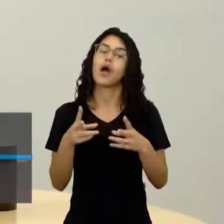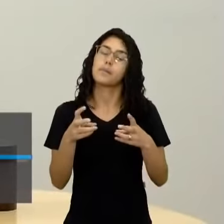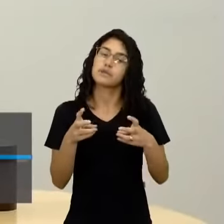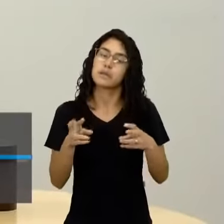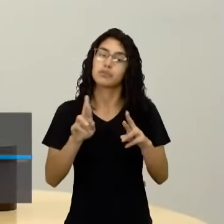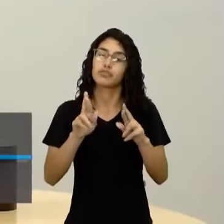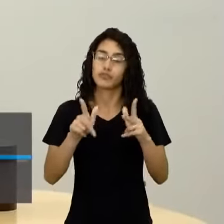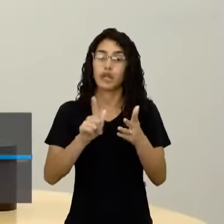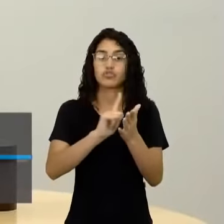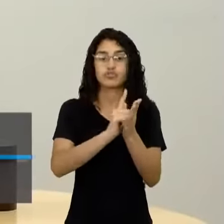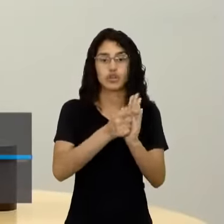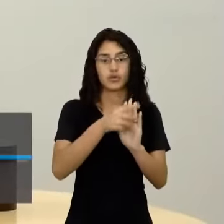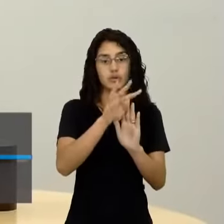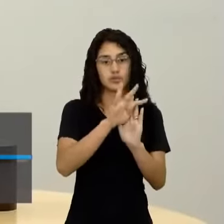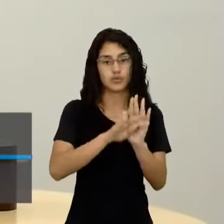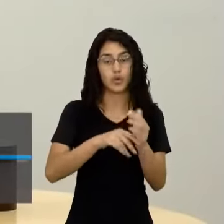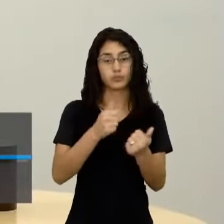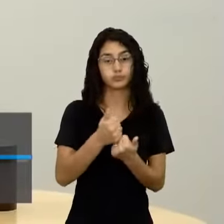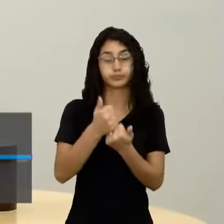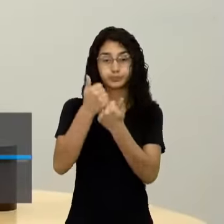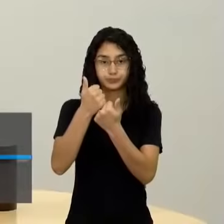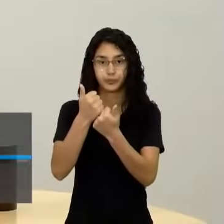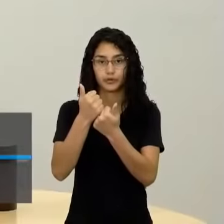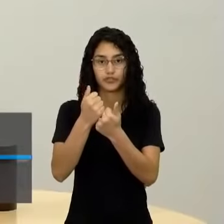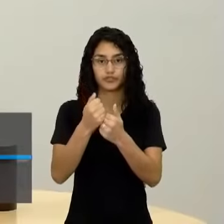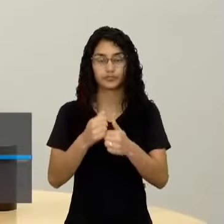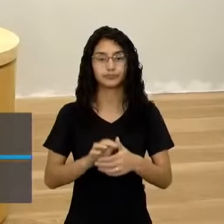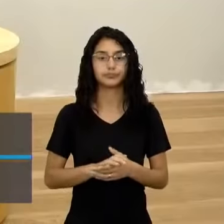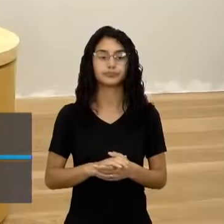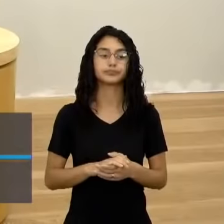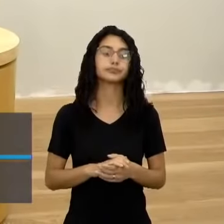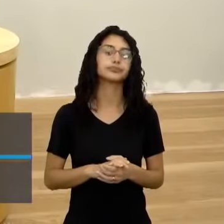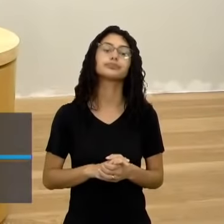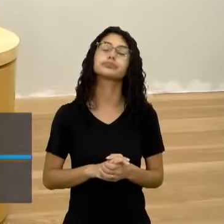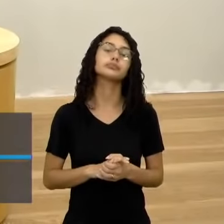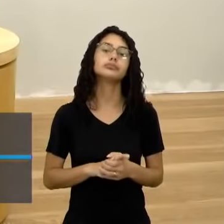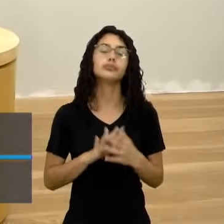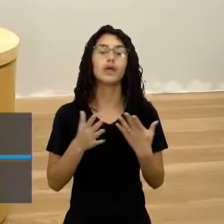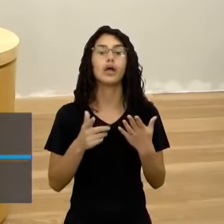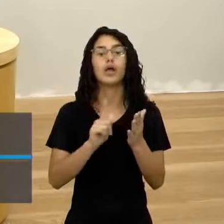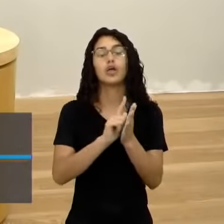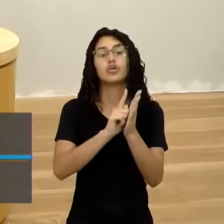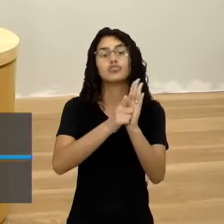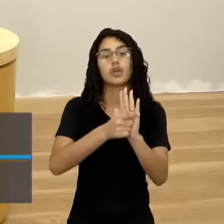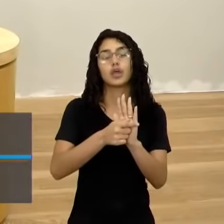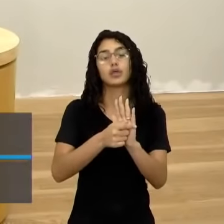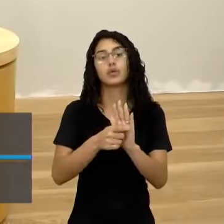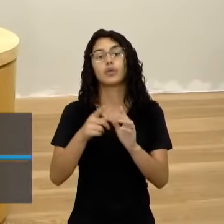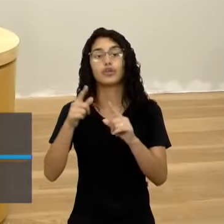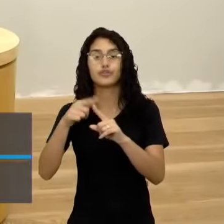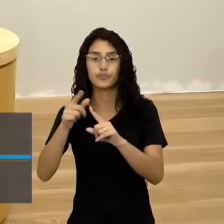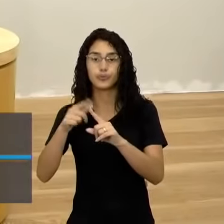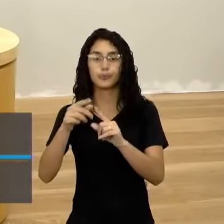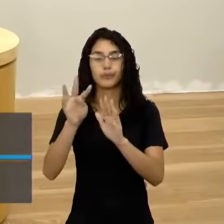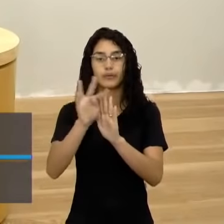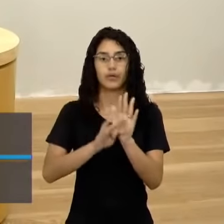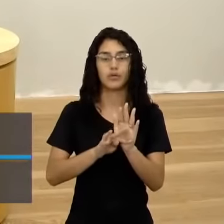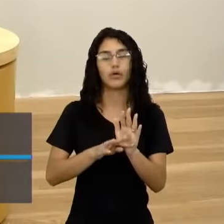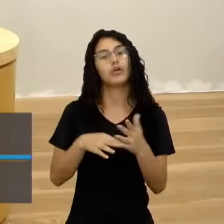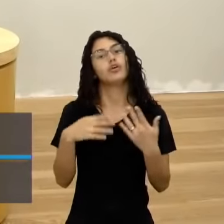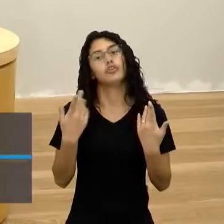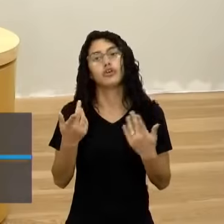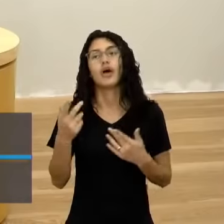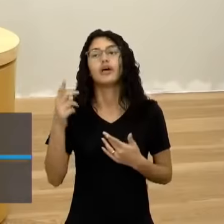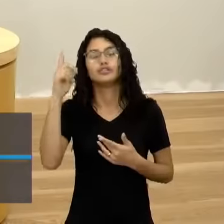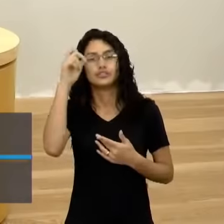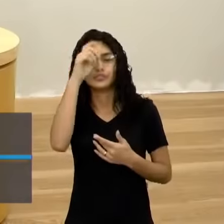textual e suporte textual por quê Porque tinha até então né pro a diferença entre gênero e tipo textual e já era uma